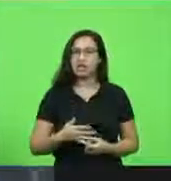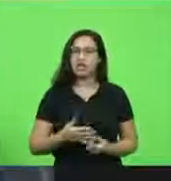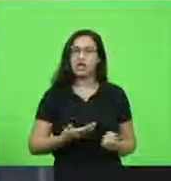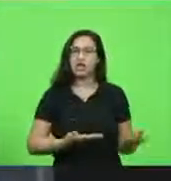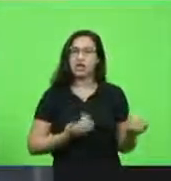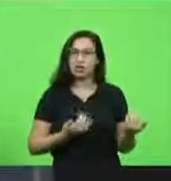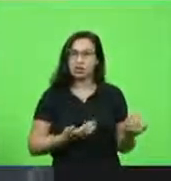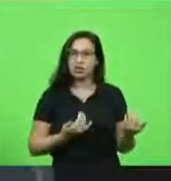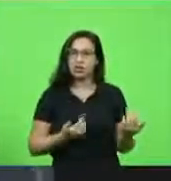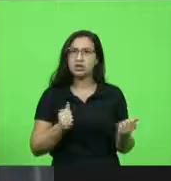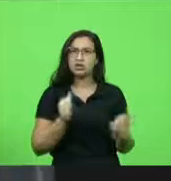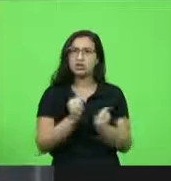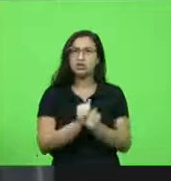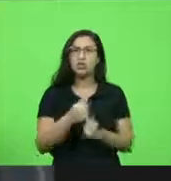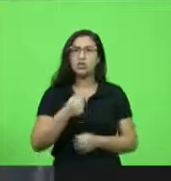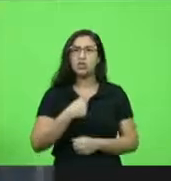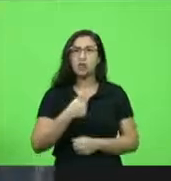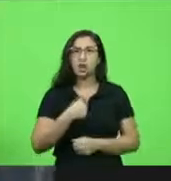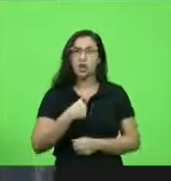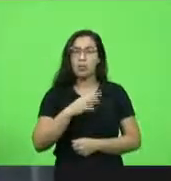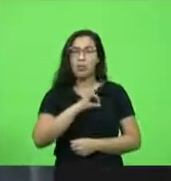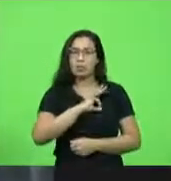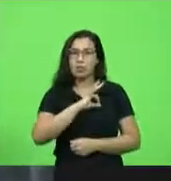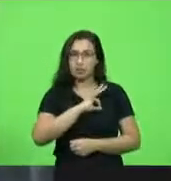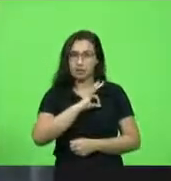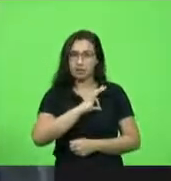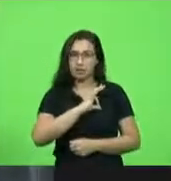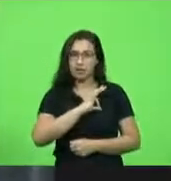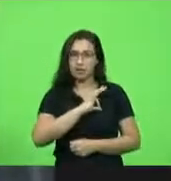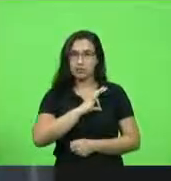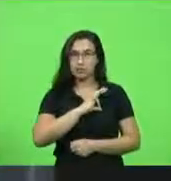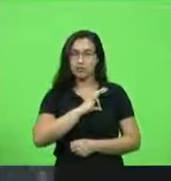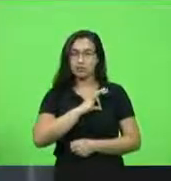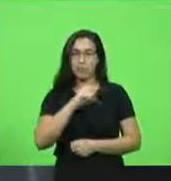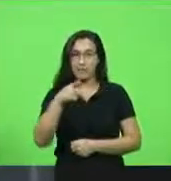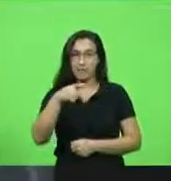meu lado com um policial militar que trabalha comigo, Soares, e ele narrava